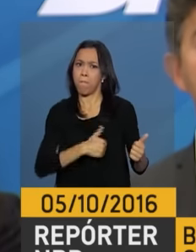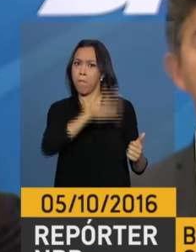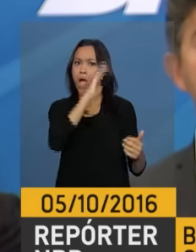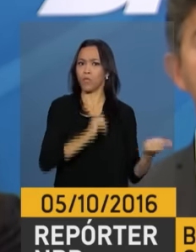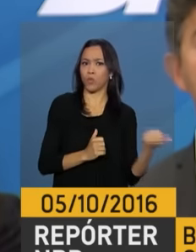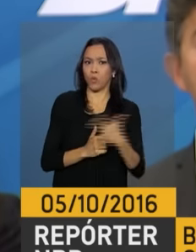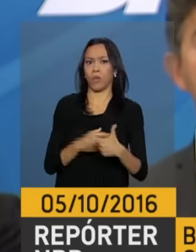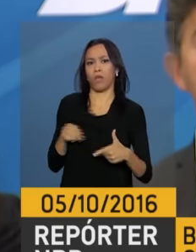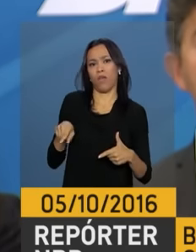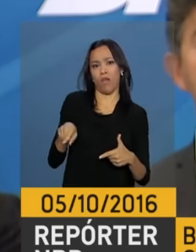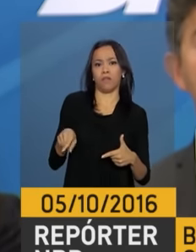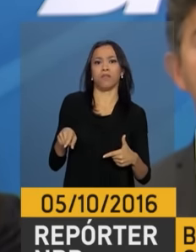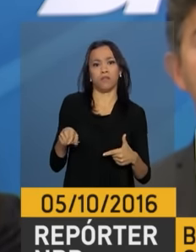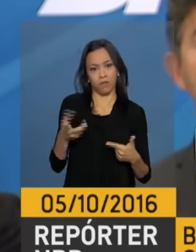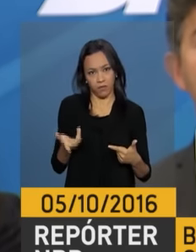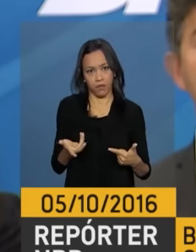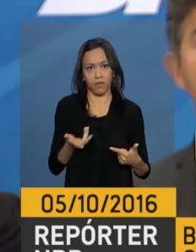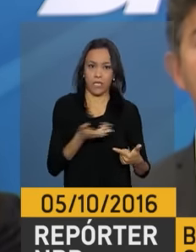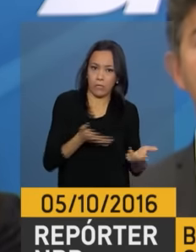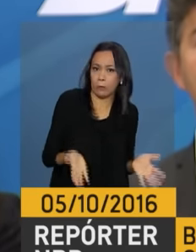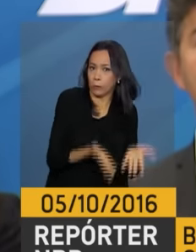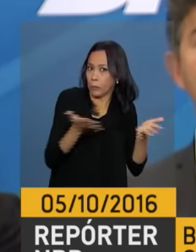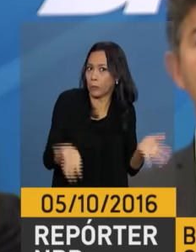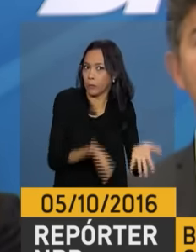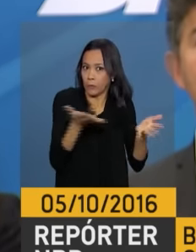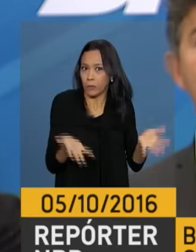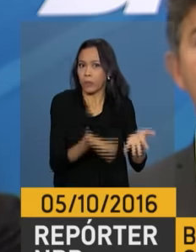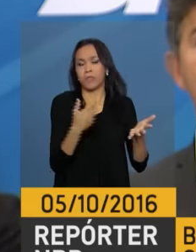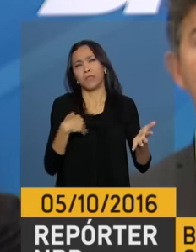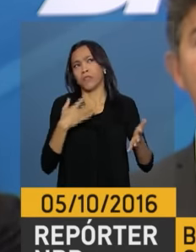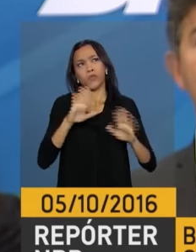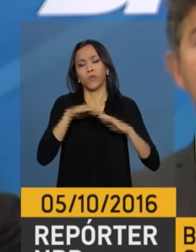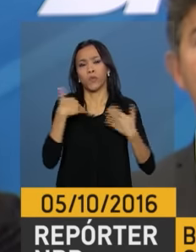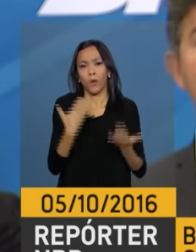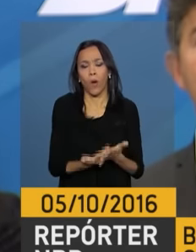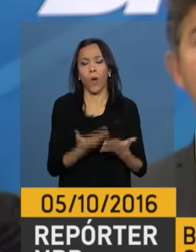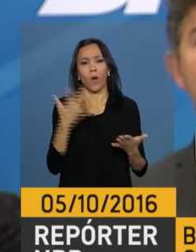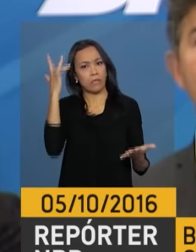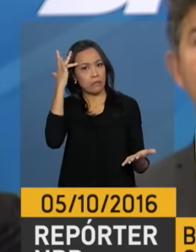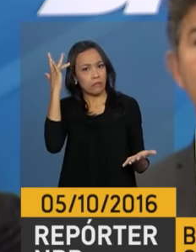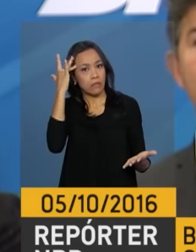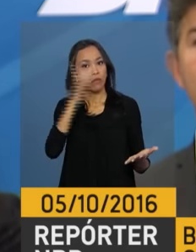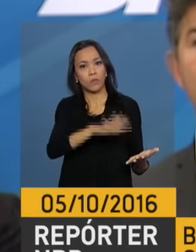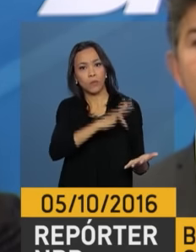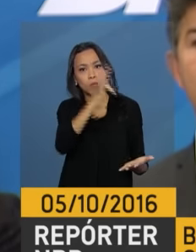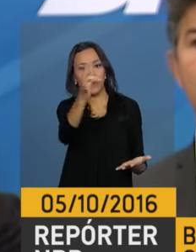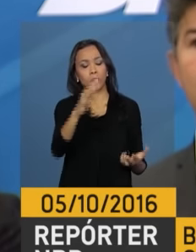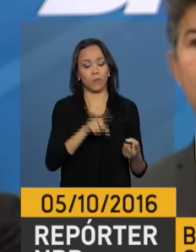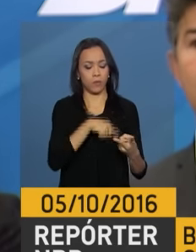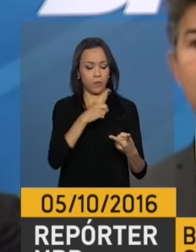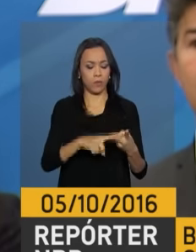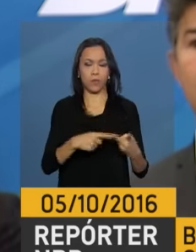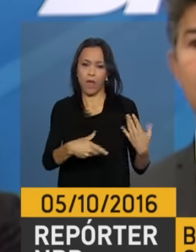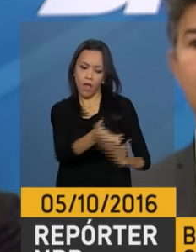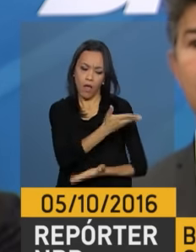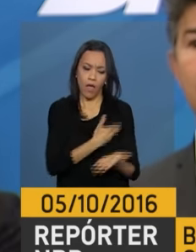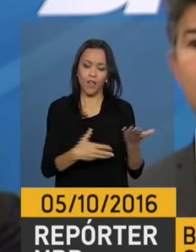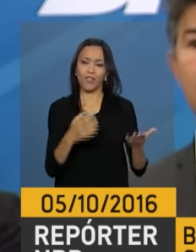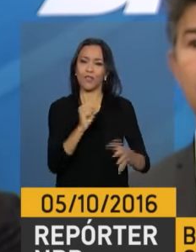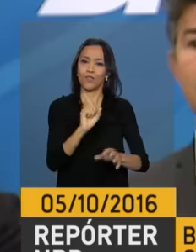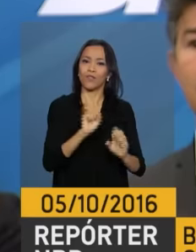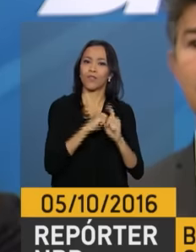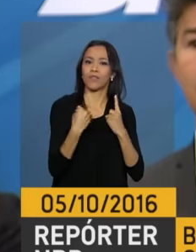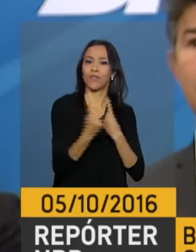bem estimuladas e bem cuidadas, seja na melhoria da escolaridade, no futuro, nas relações sociais e